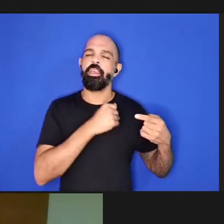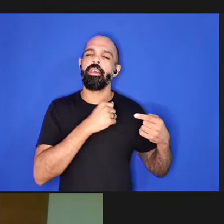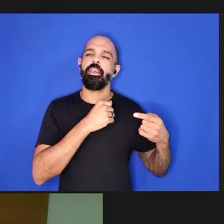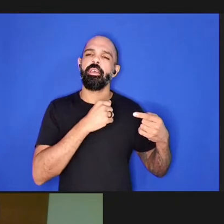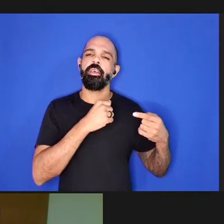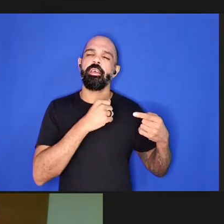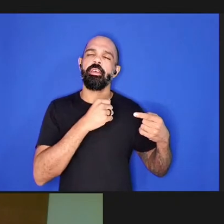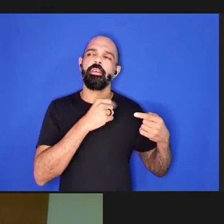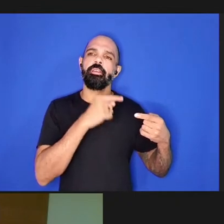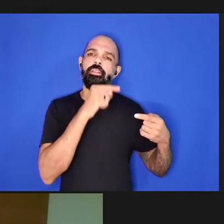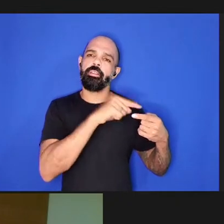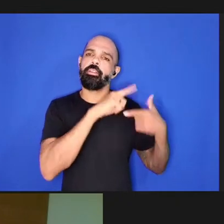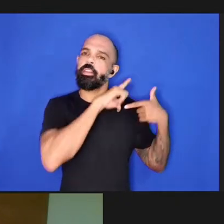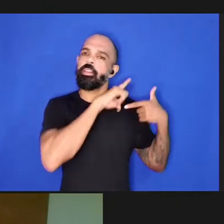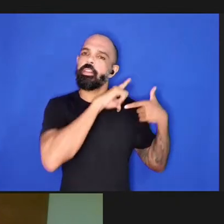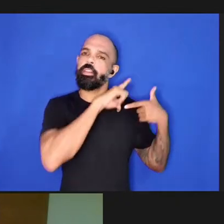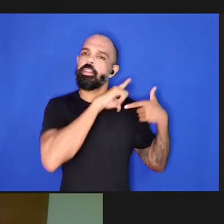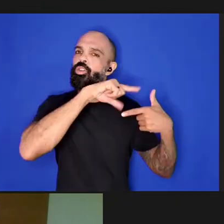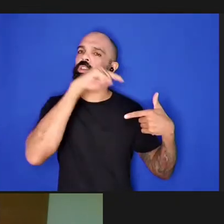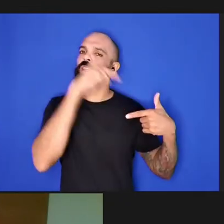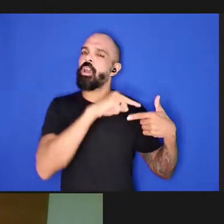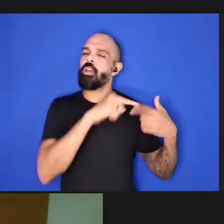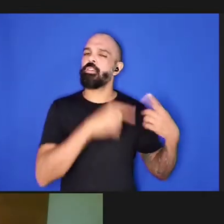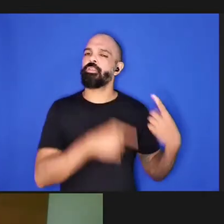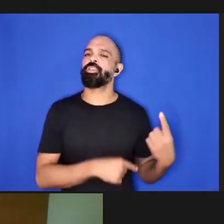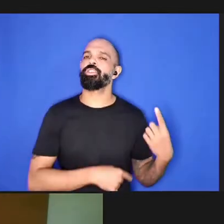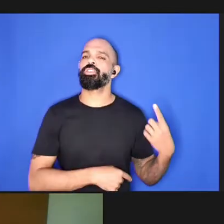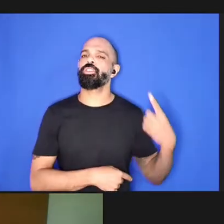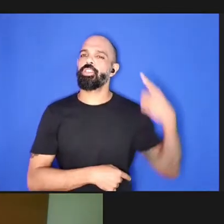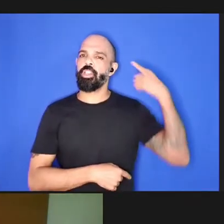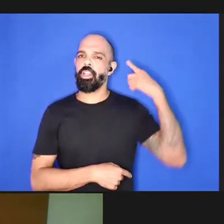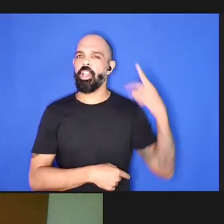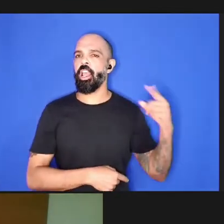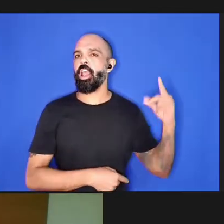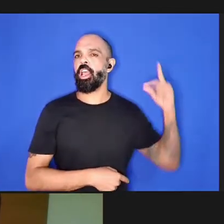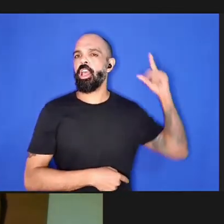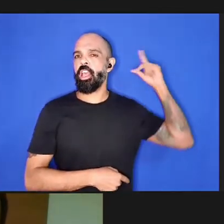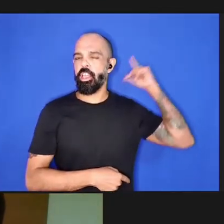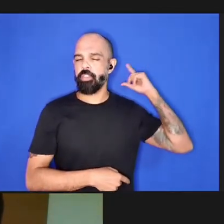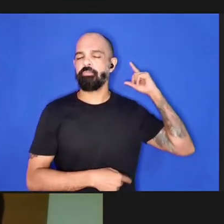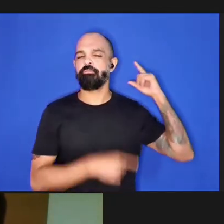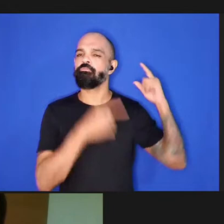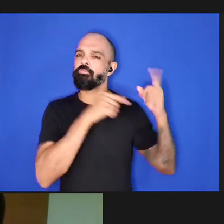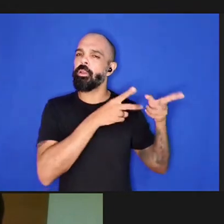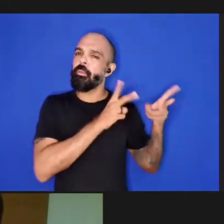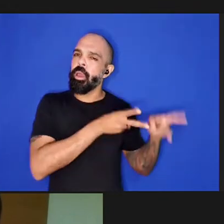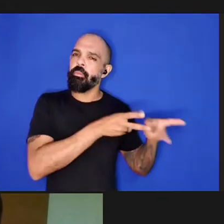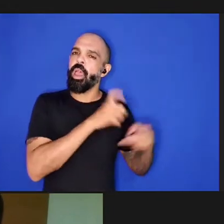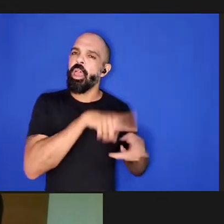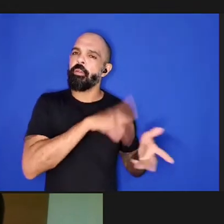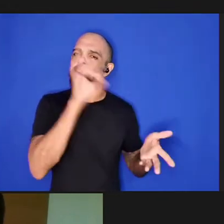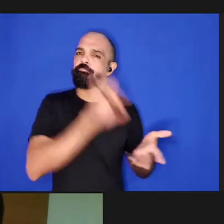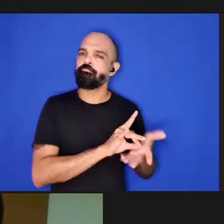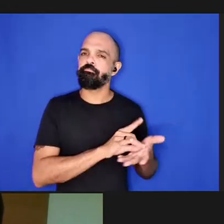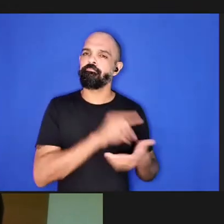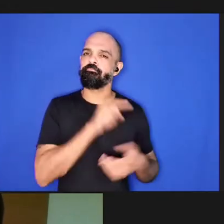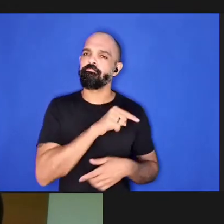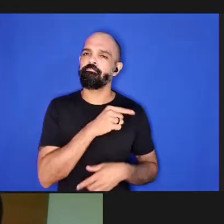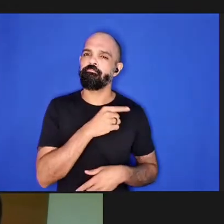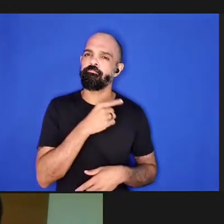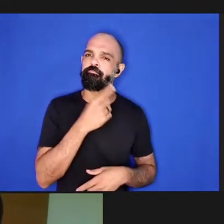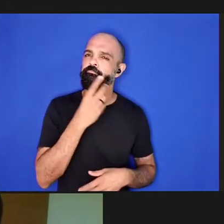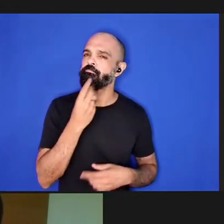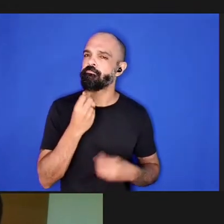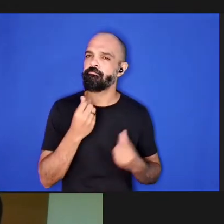da forma tradicional, da forma dos tempos antigos. É uma realização de uma maneira de